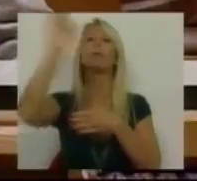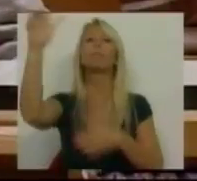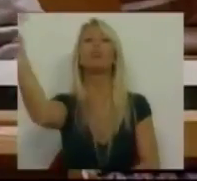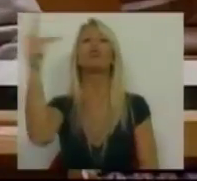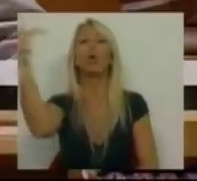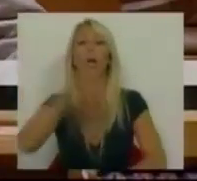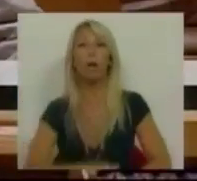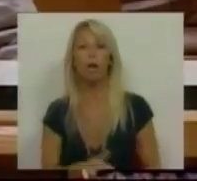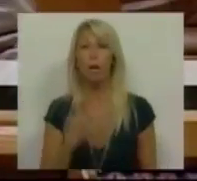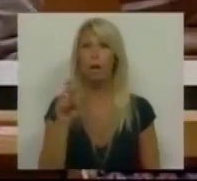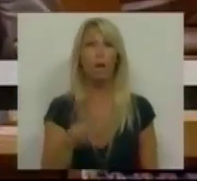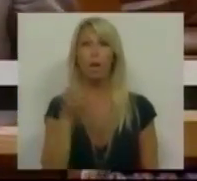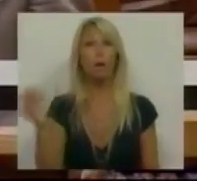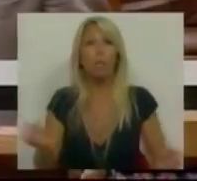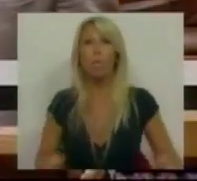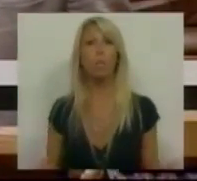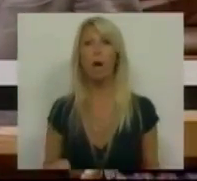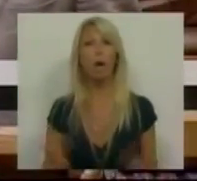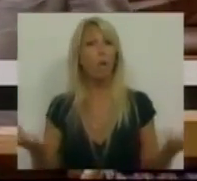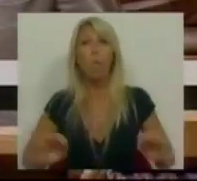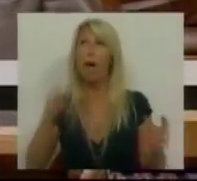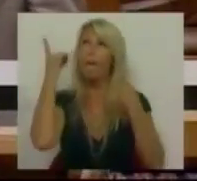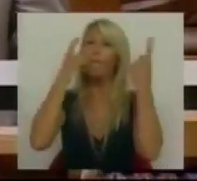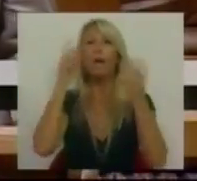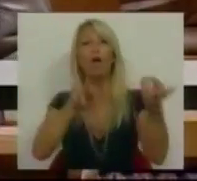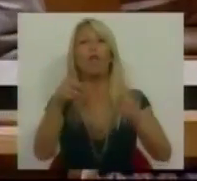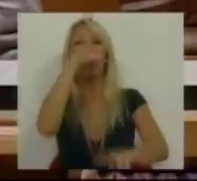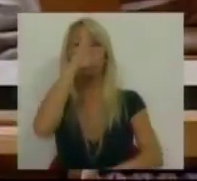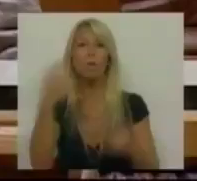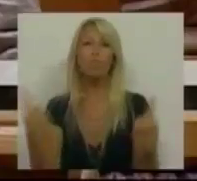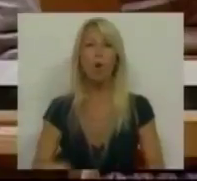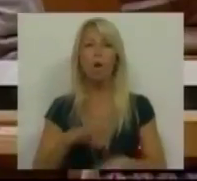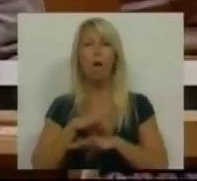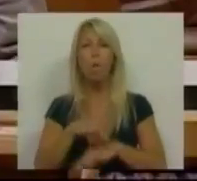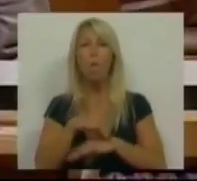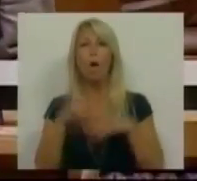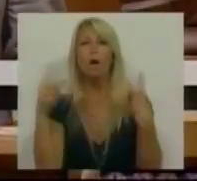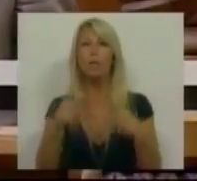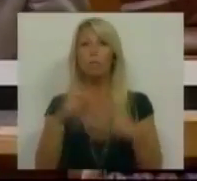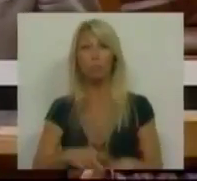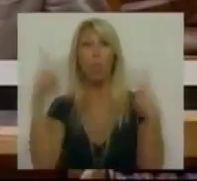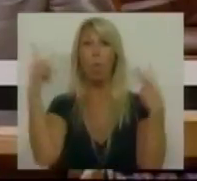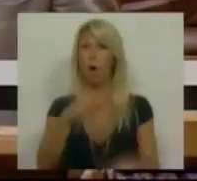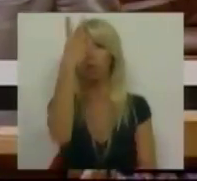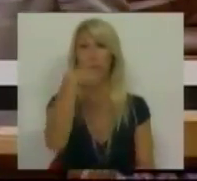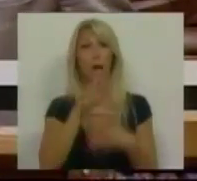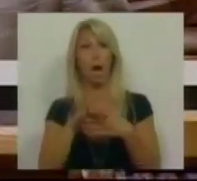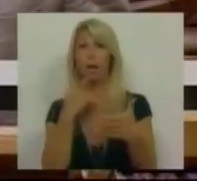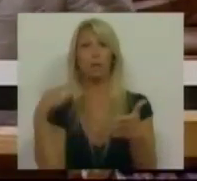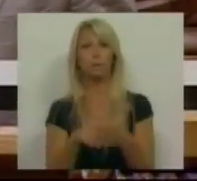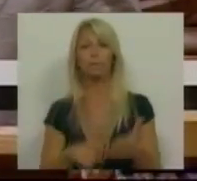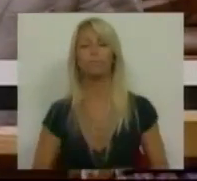há guião, não há pensamento para a reforma do Estado. Há o fanatismo da austeridade num corte cego que está nessa carta.